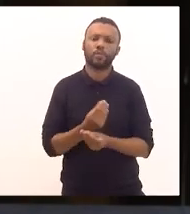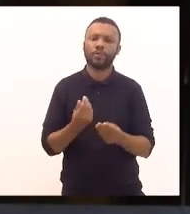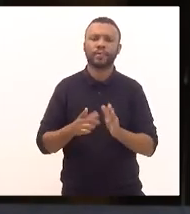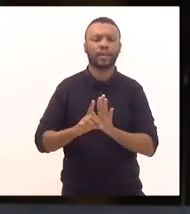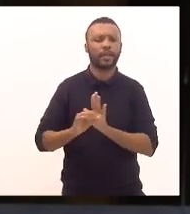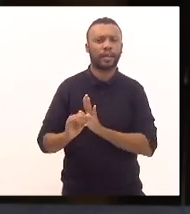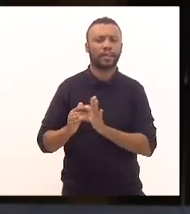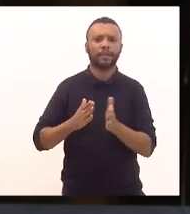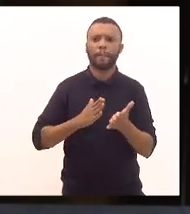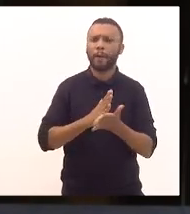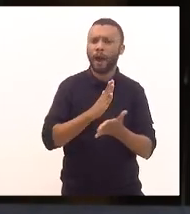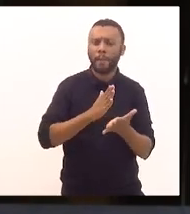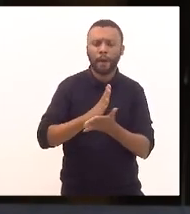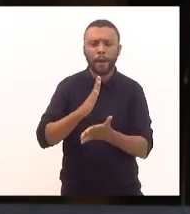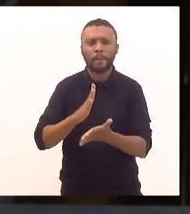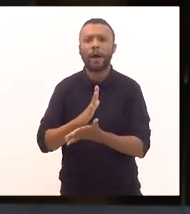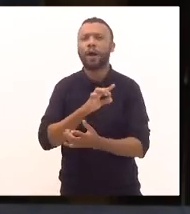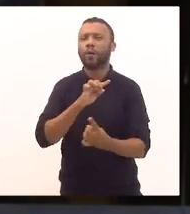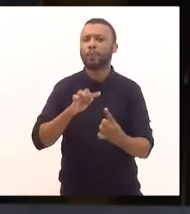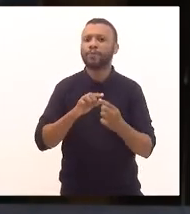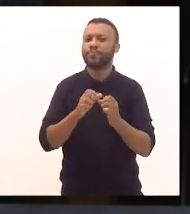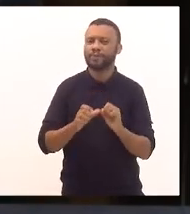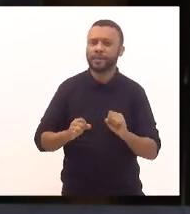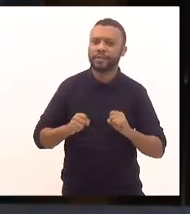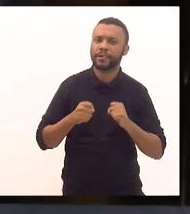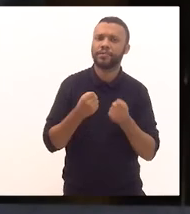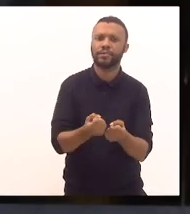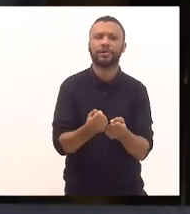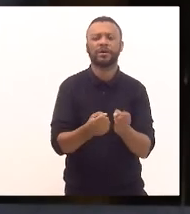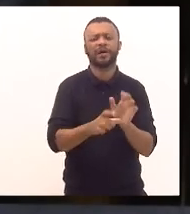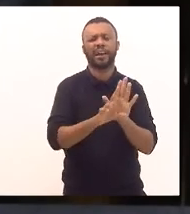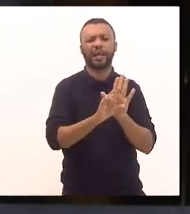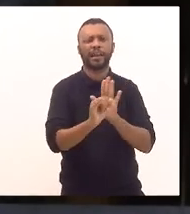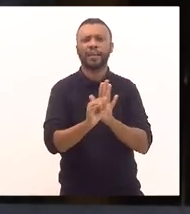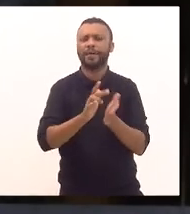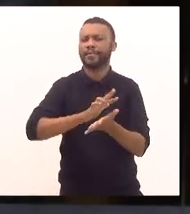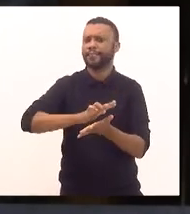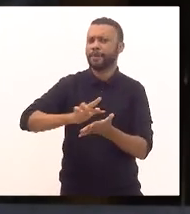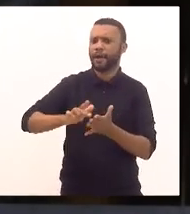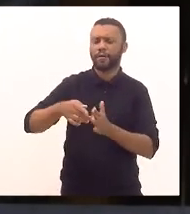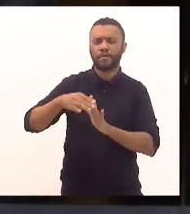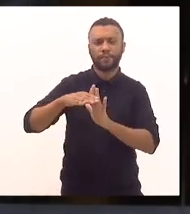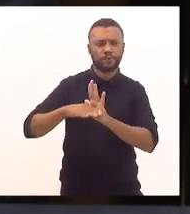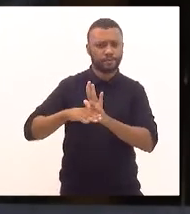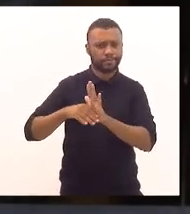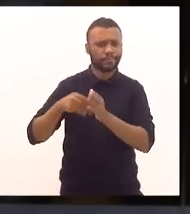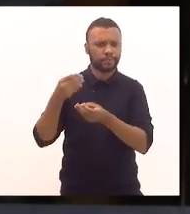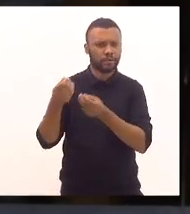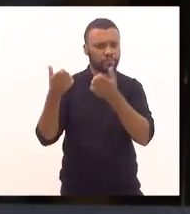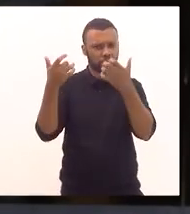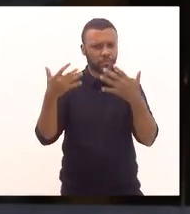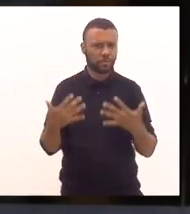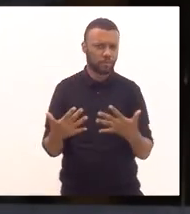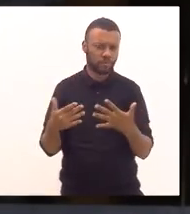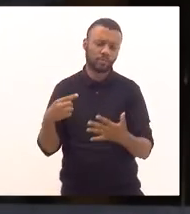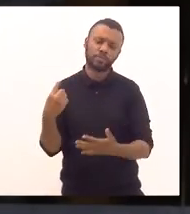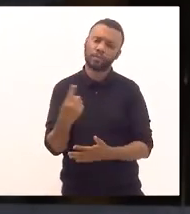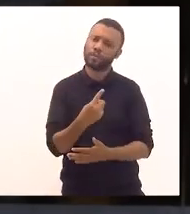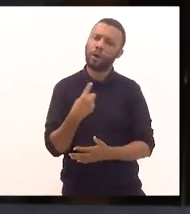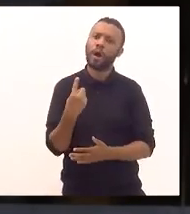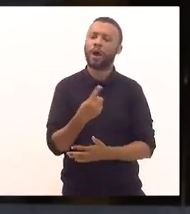leis que aprovamos aqui de garantia tantas leis é como se o mesmo falou ali então para nós que